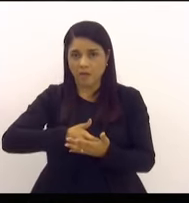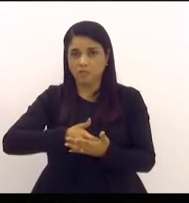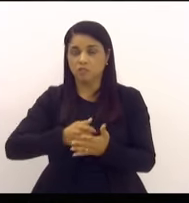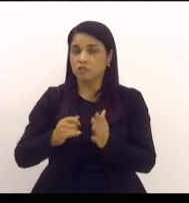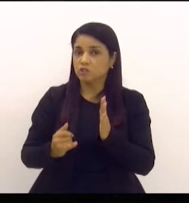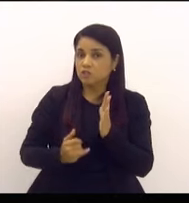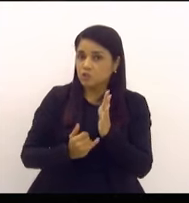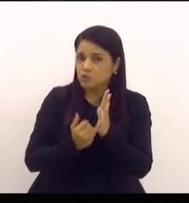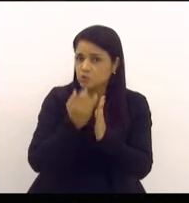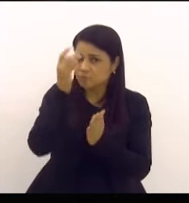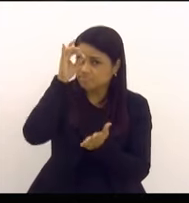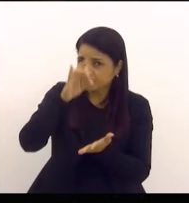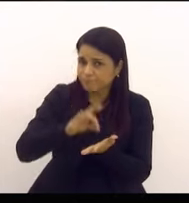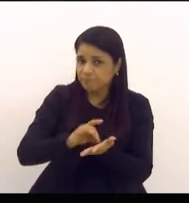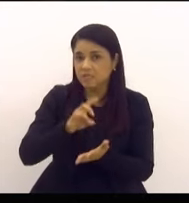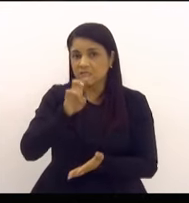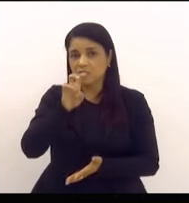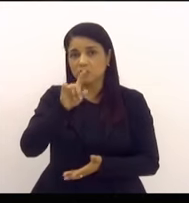juros reais,